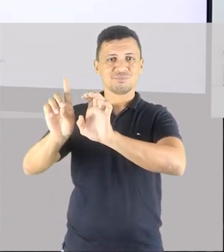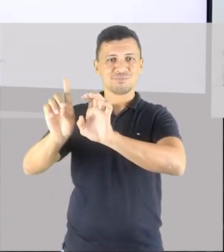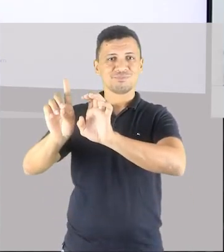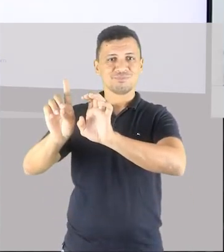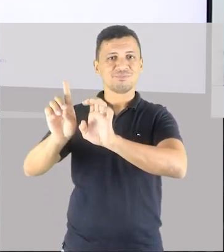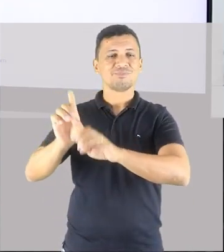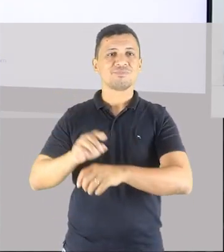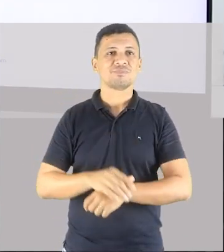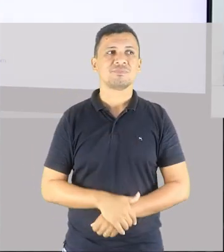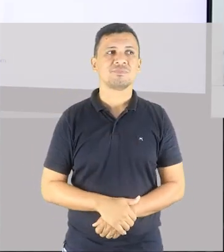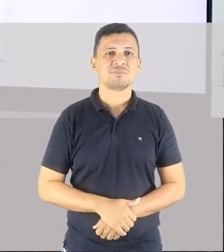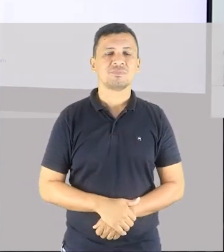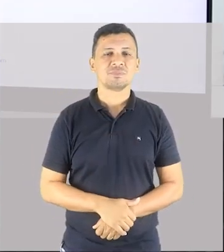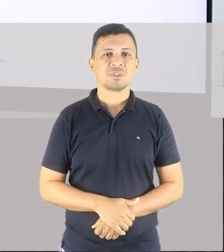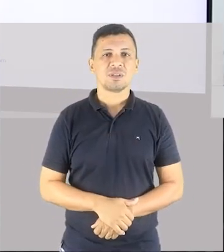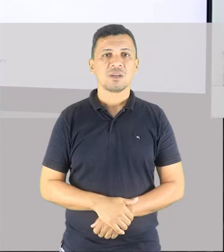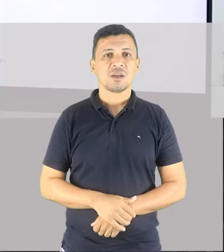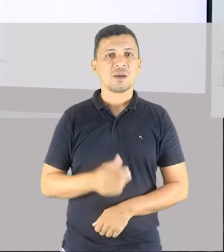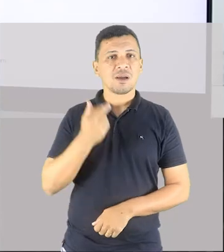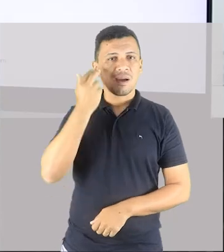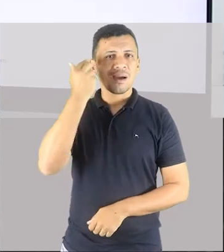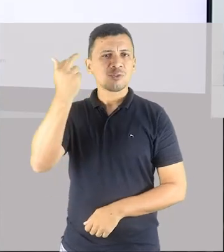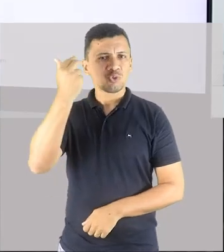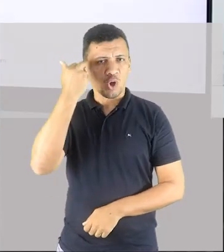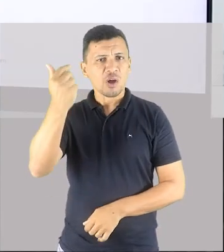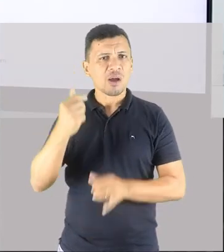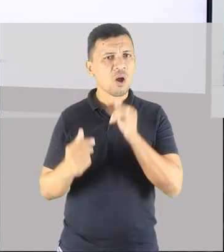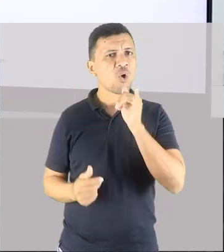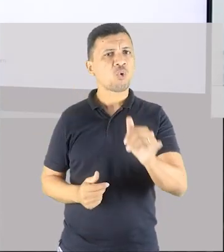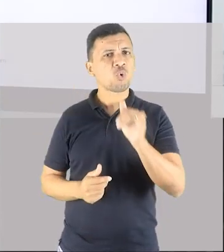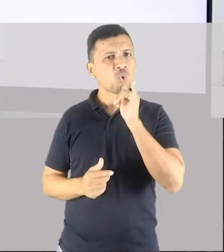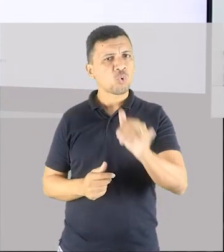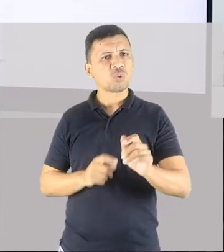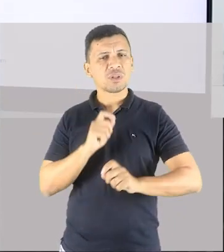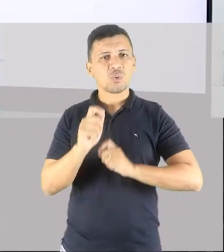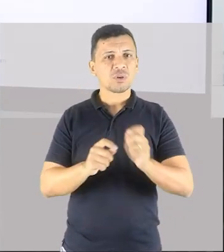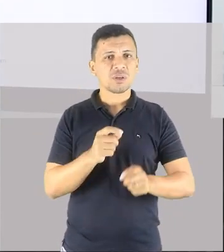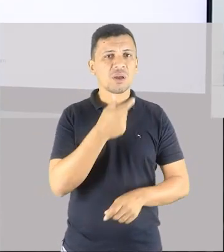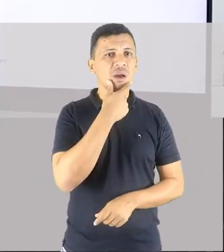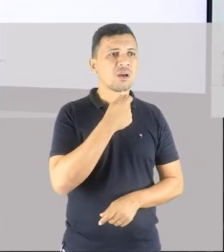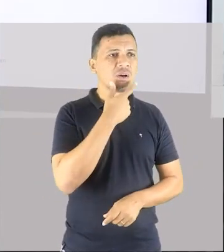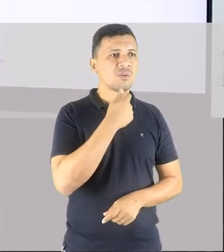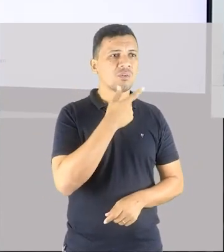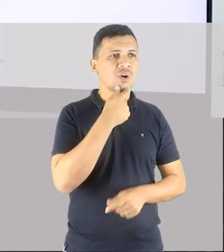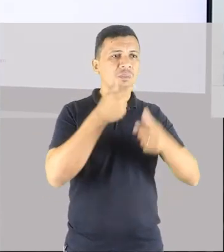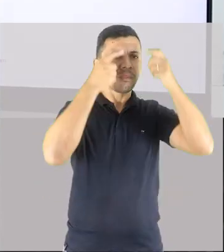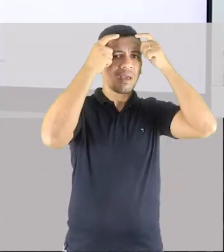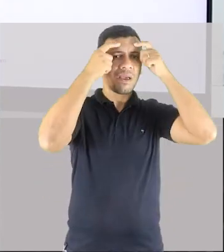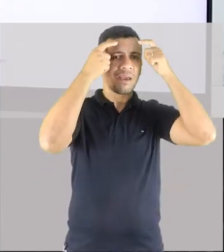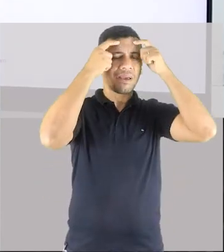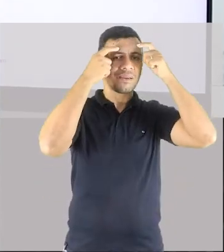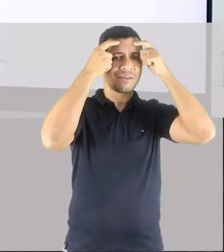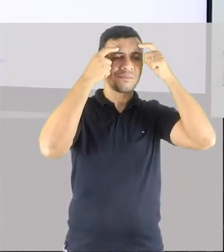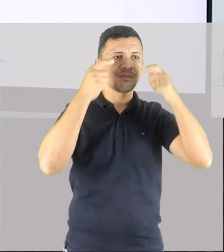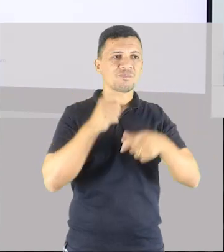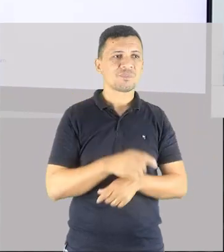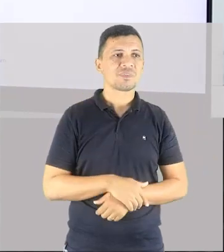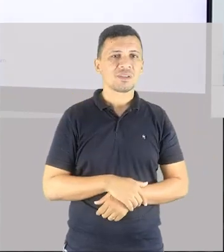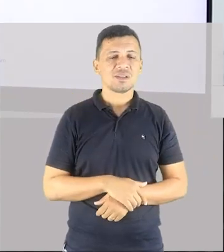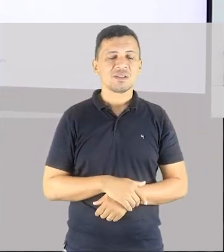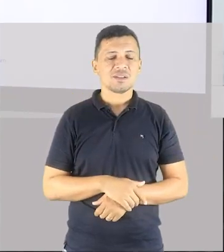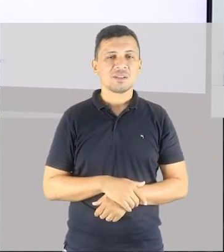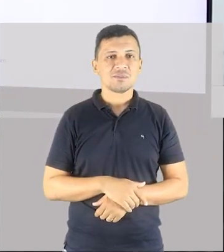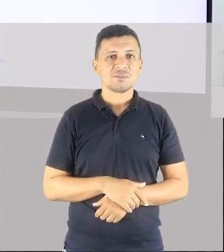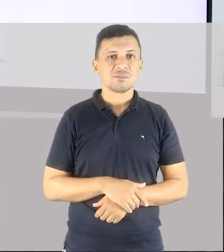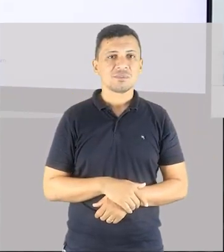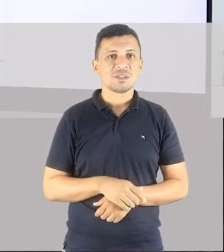empuxo. A história conta, gente, que o rei onde Arquimedes morava, o